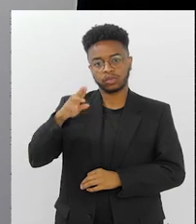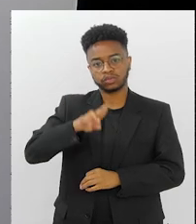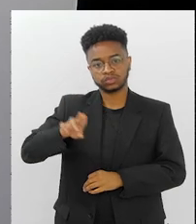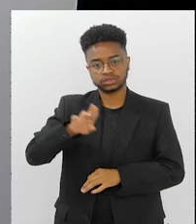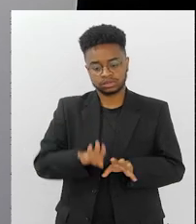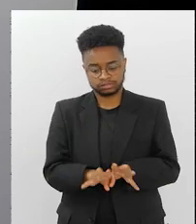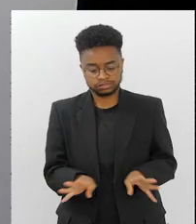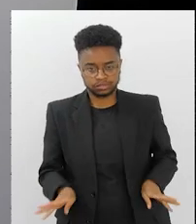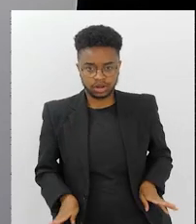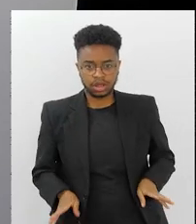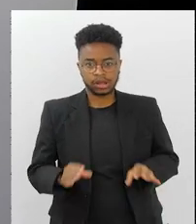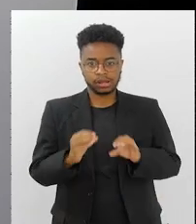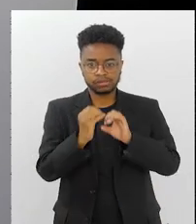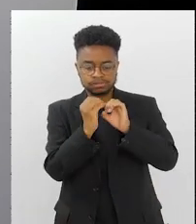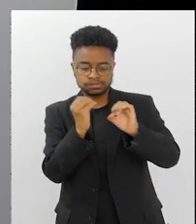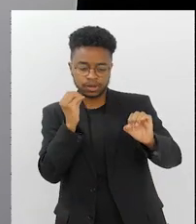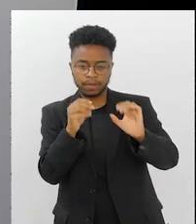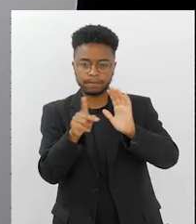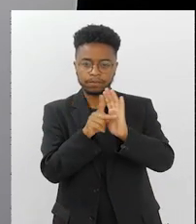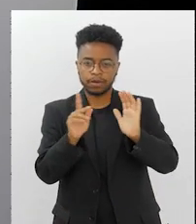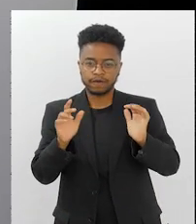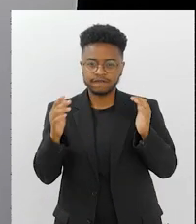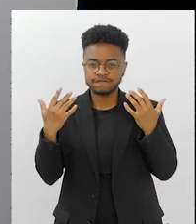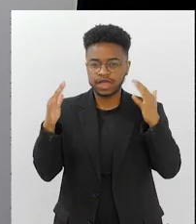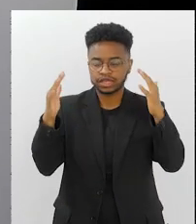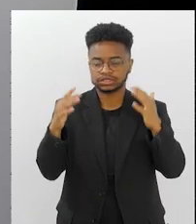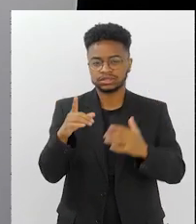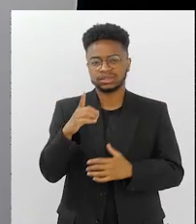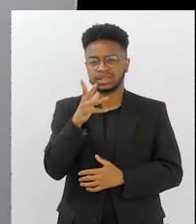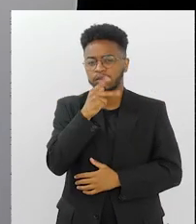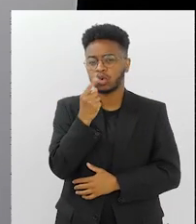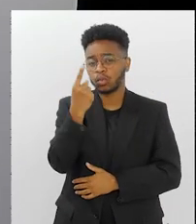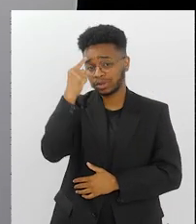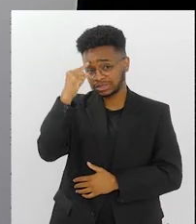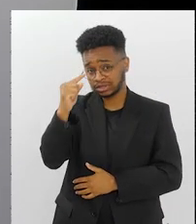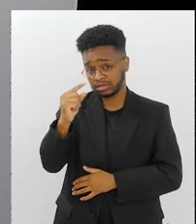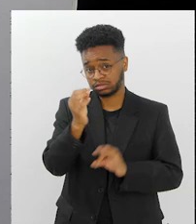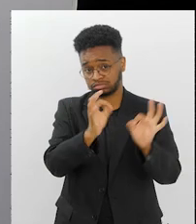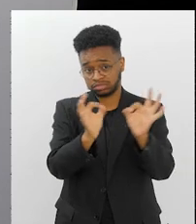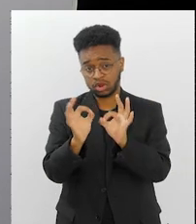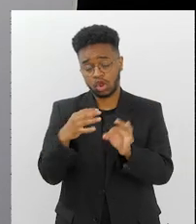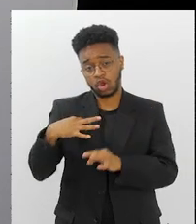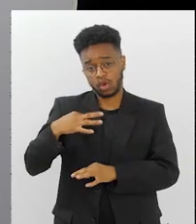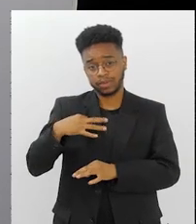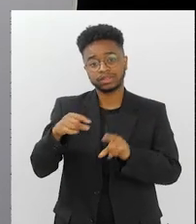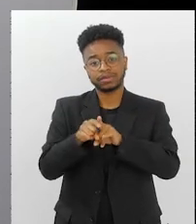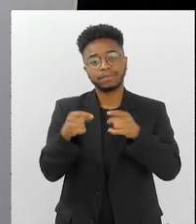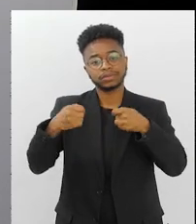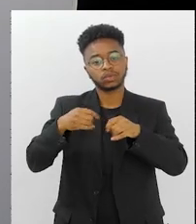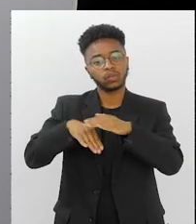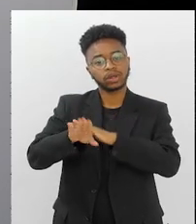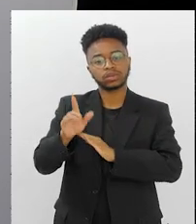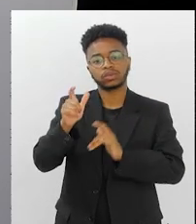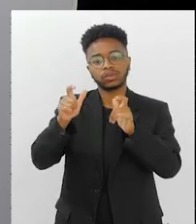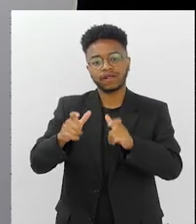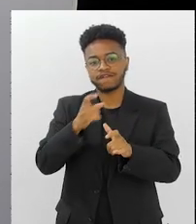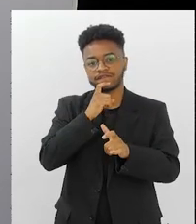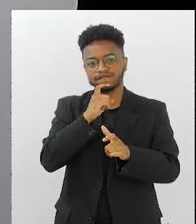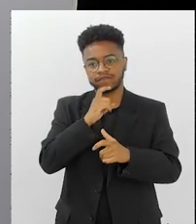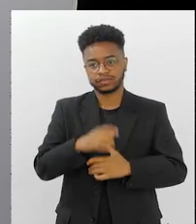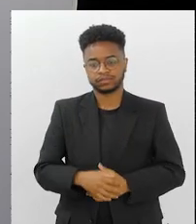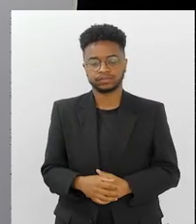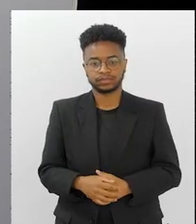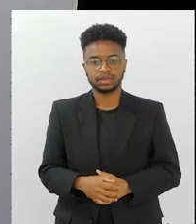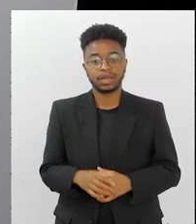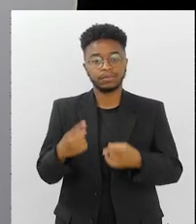tá vendo balão de festa tudo isso e tinha demorou uma semana para construir tudo isso e tinha que ser guardado num ambiente refrigerado